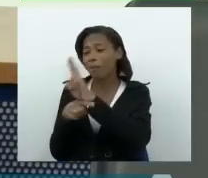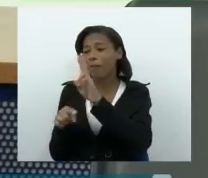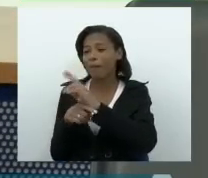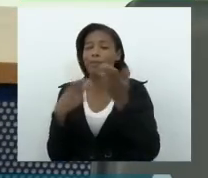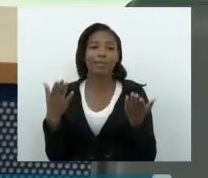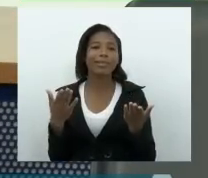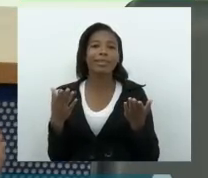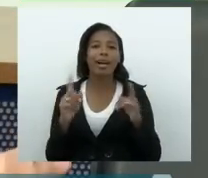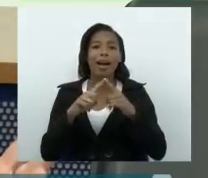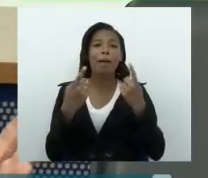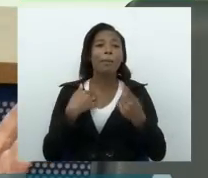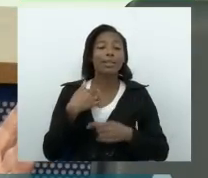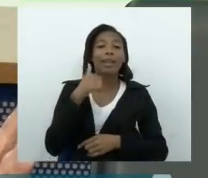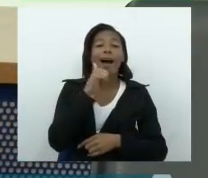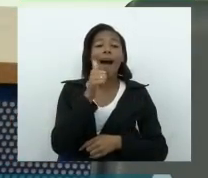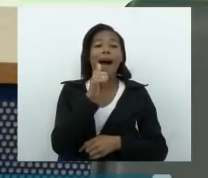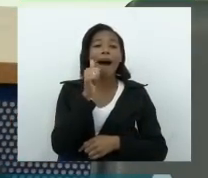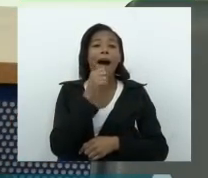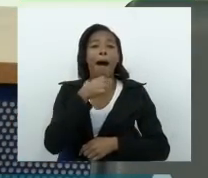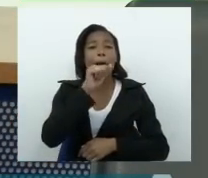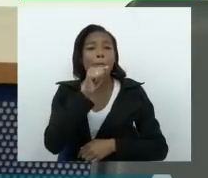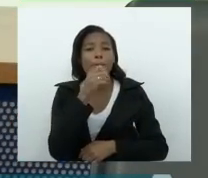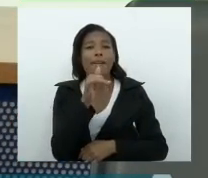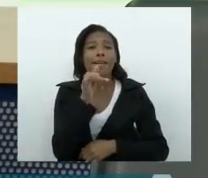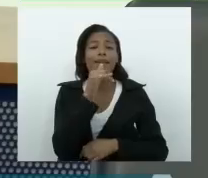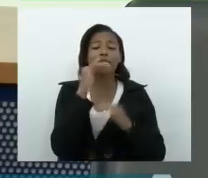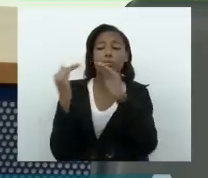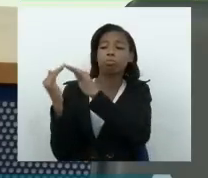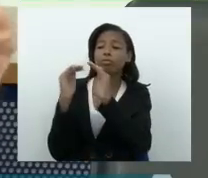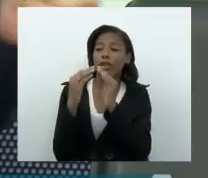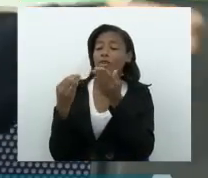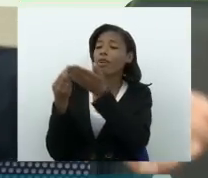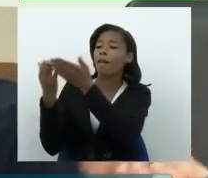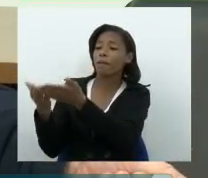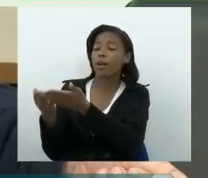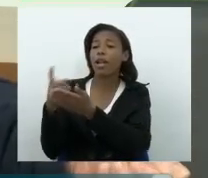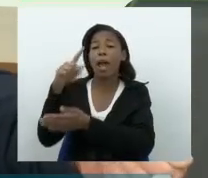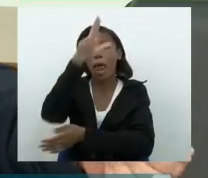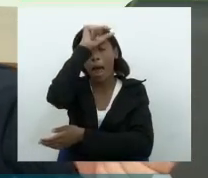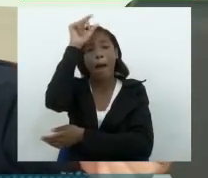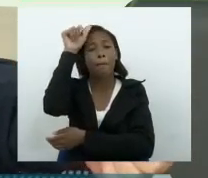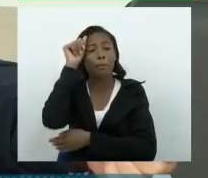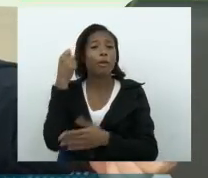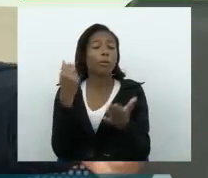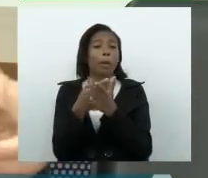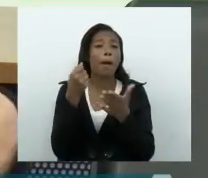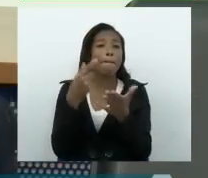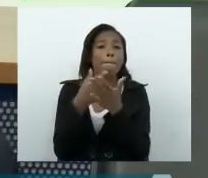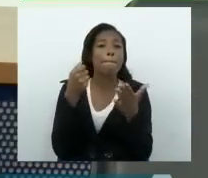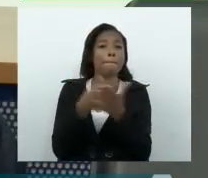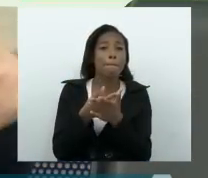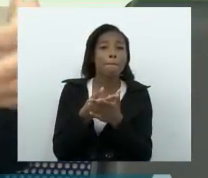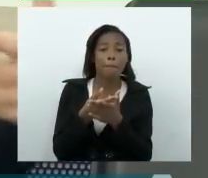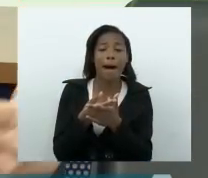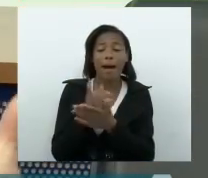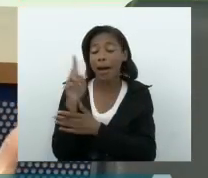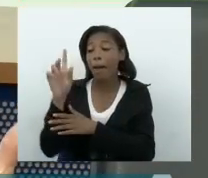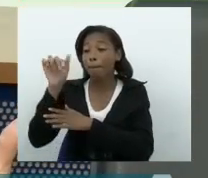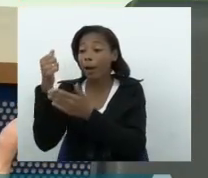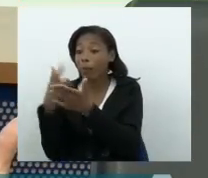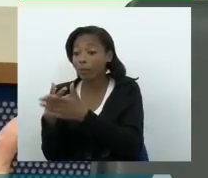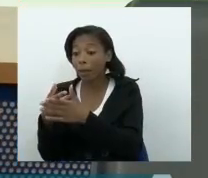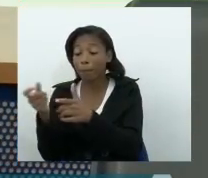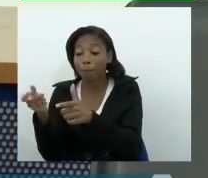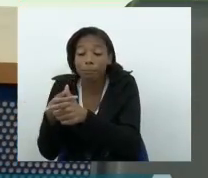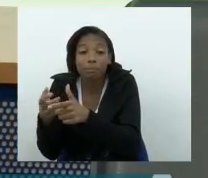a situação da mãe crecheira, que é você deixar com a vizinha e a prefeitura pagar um salário para a vizinha cuidar das crianças.